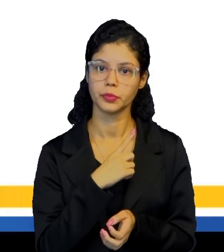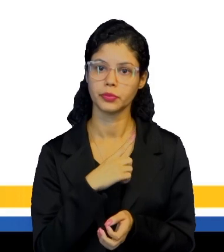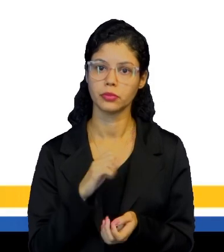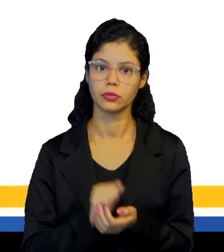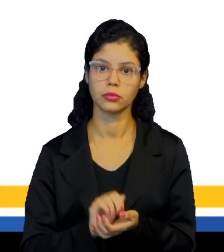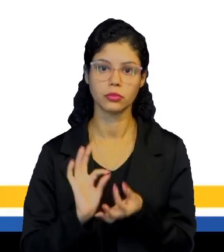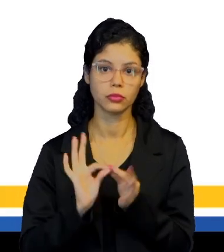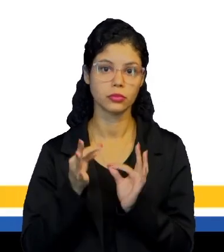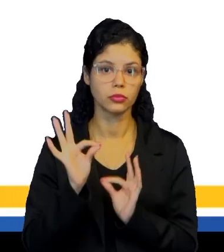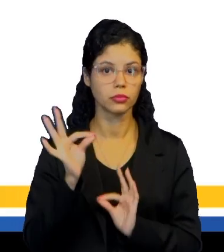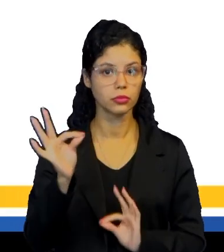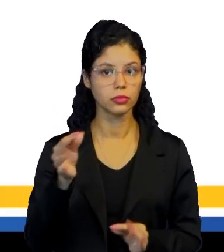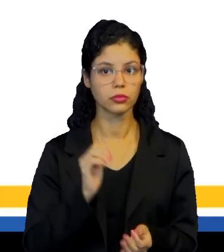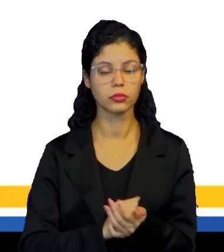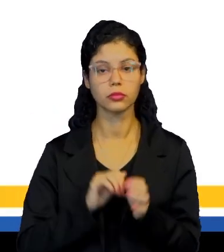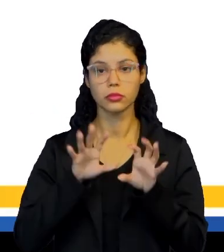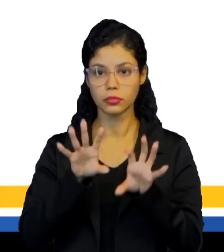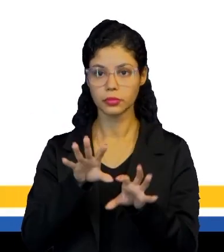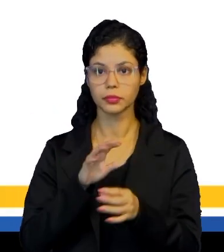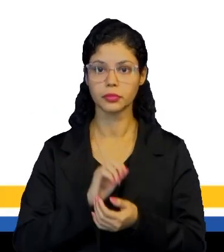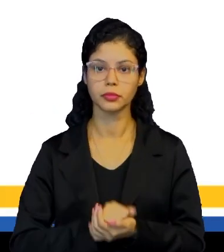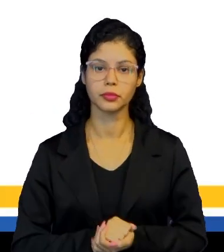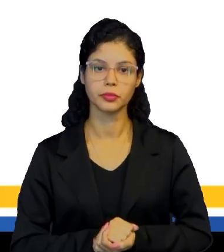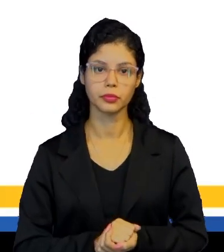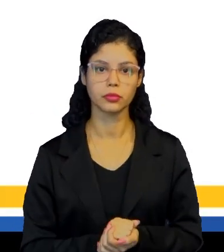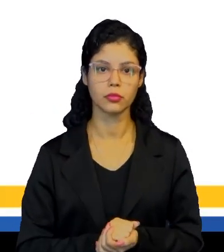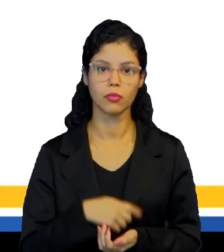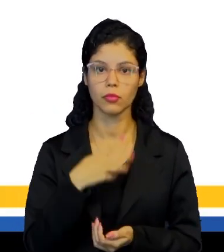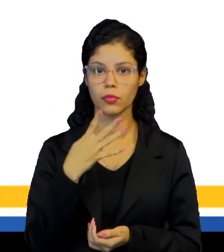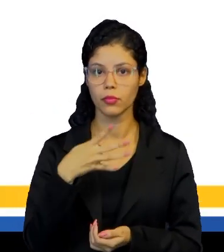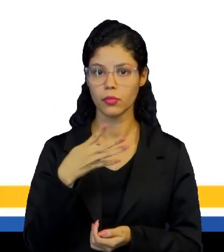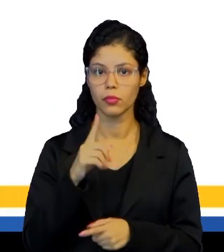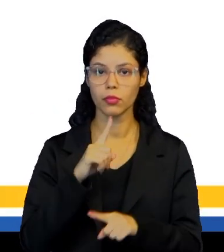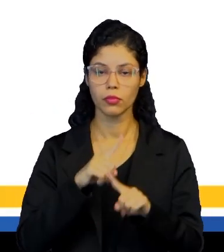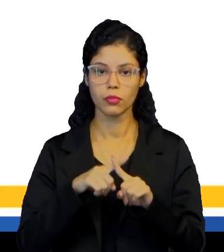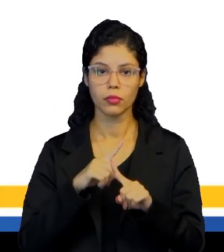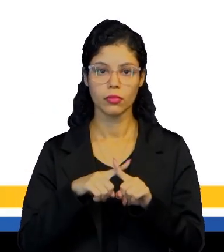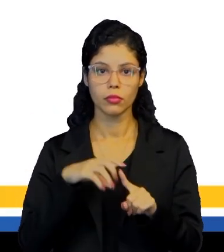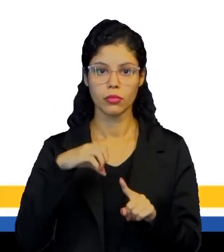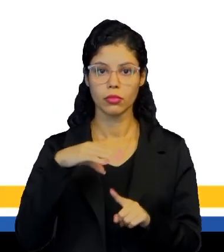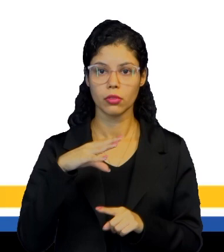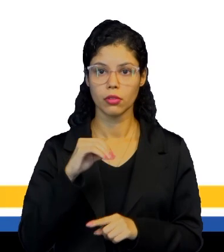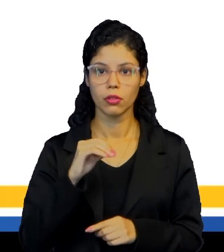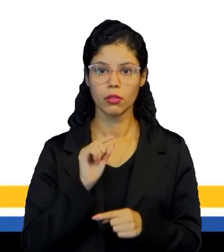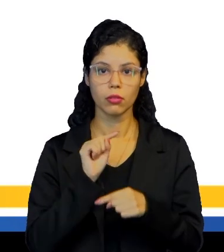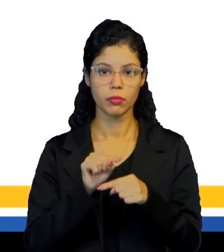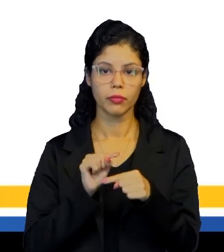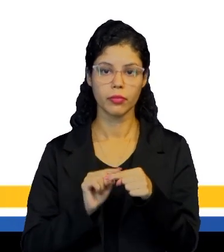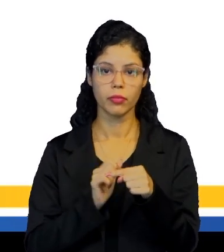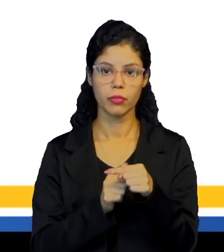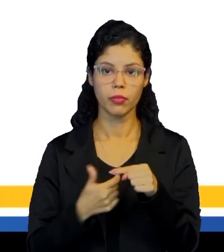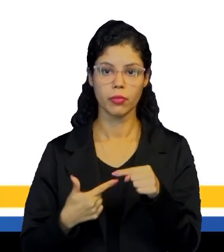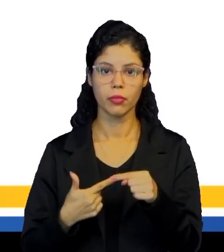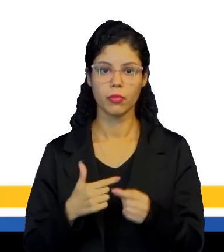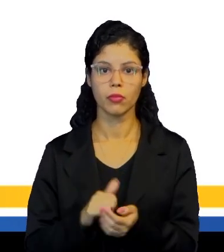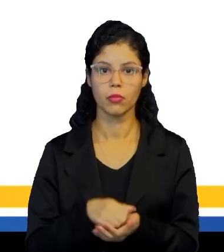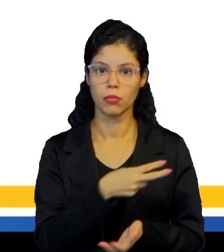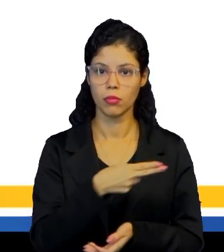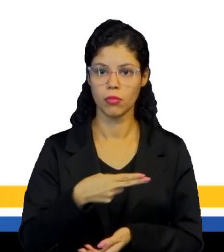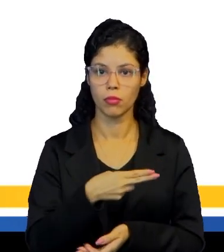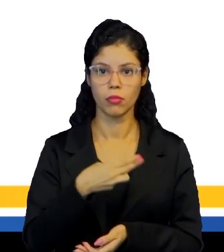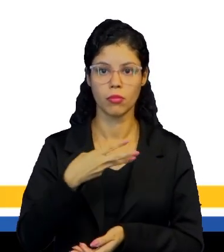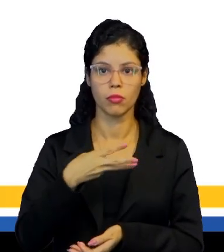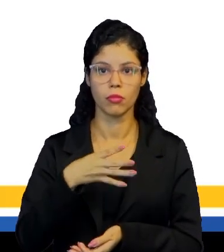tua a distância da seguinte maneira quatro vezes 90 dividido para 12 =